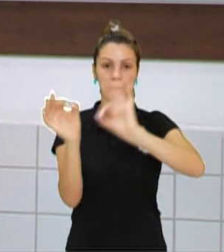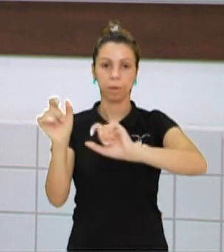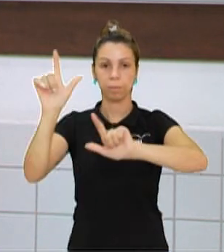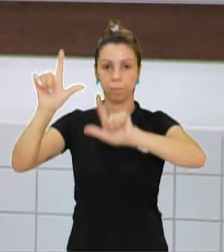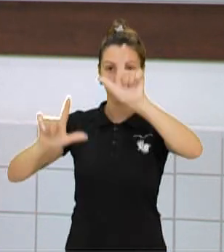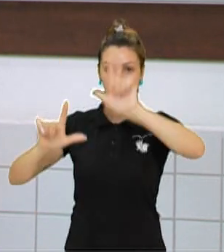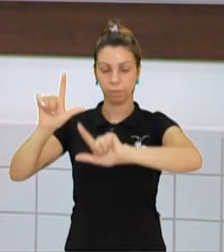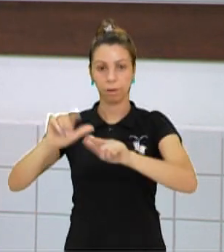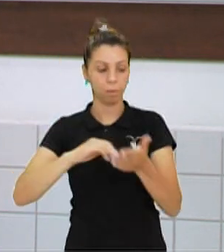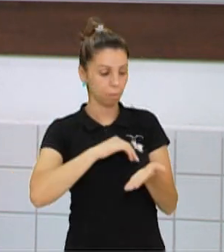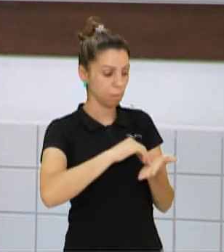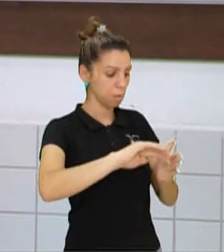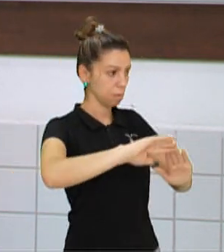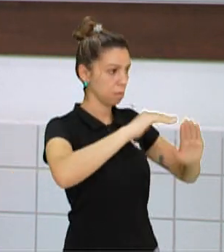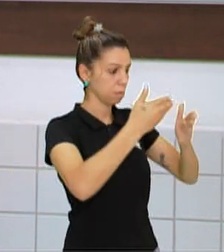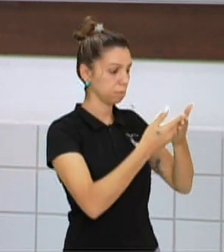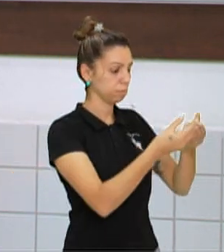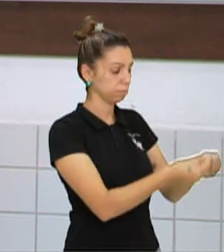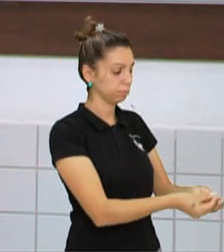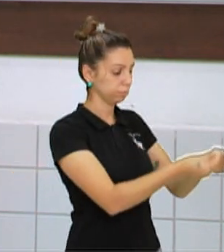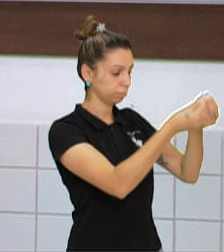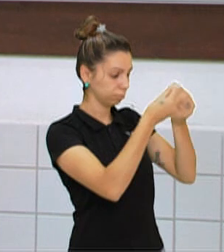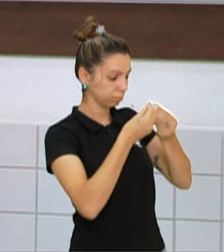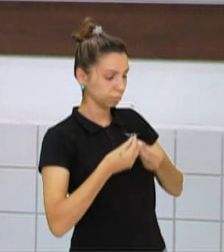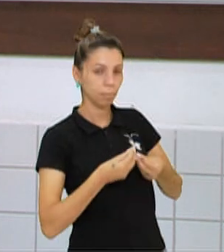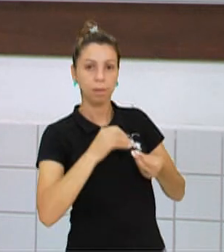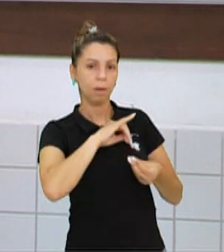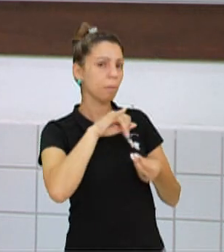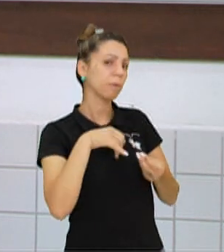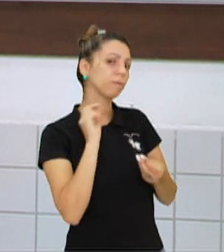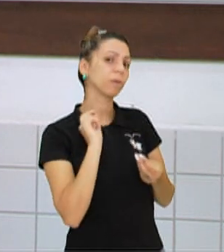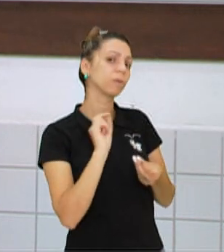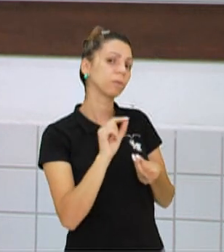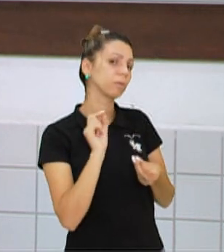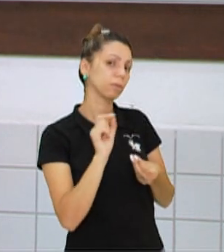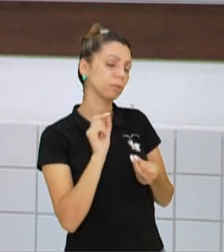escola e já aproveite para